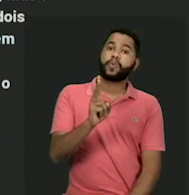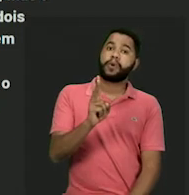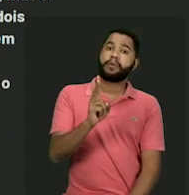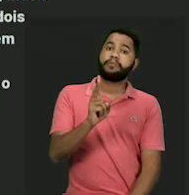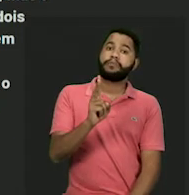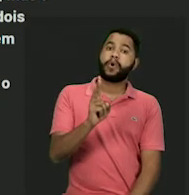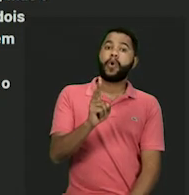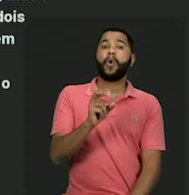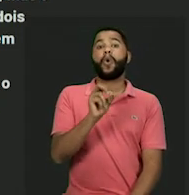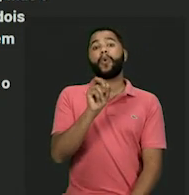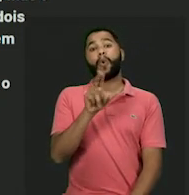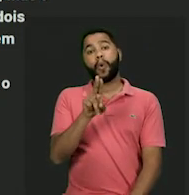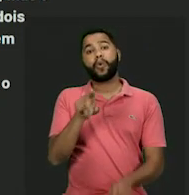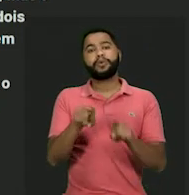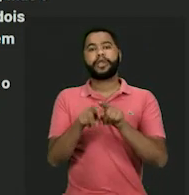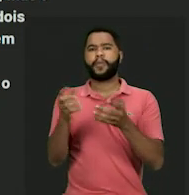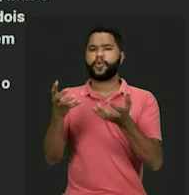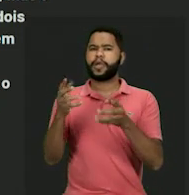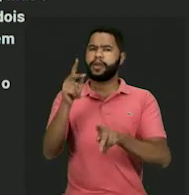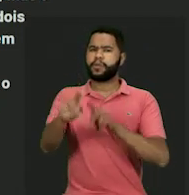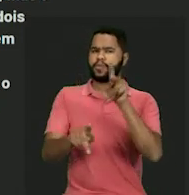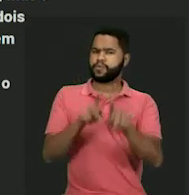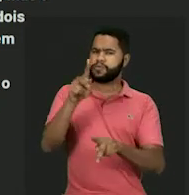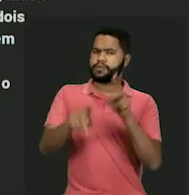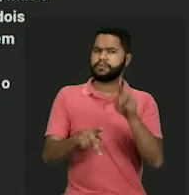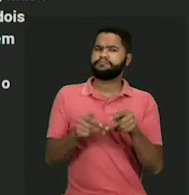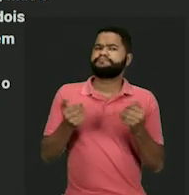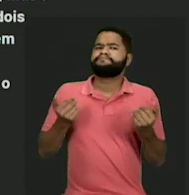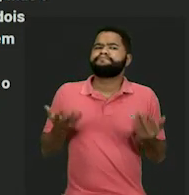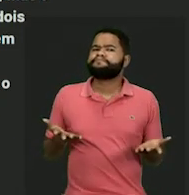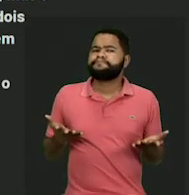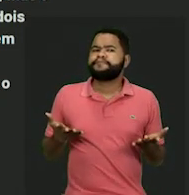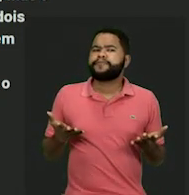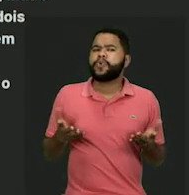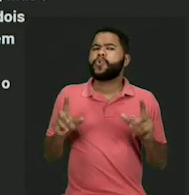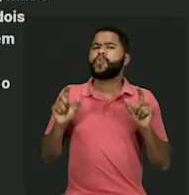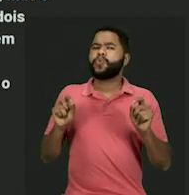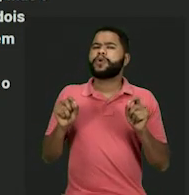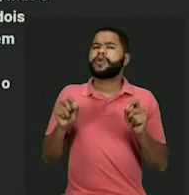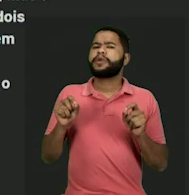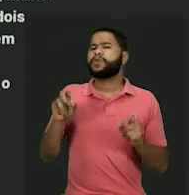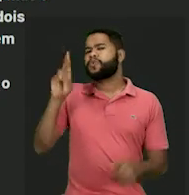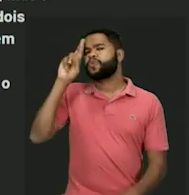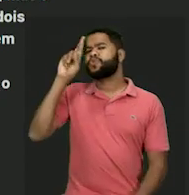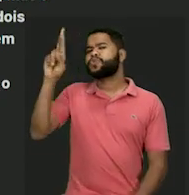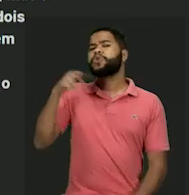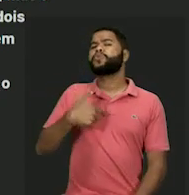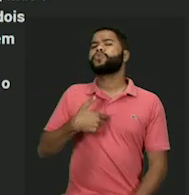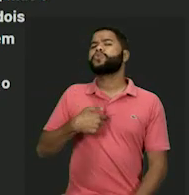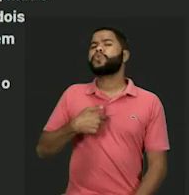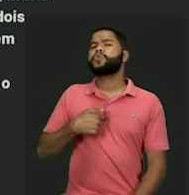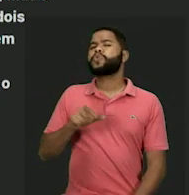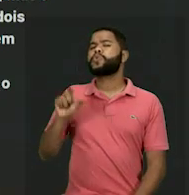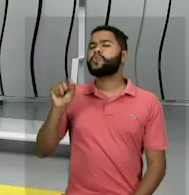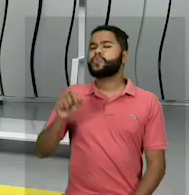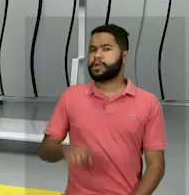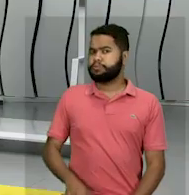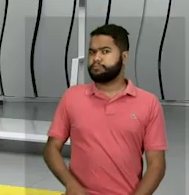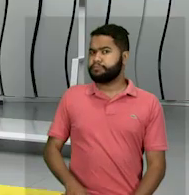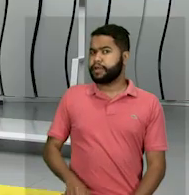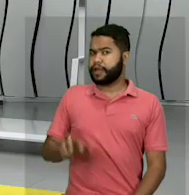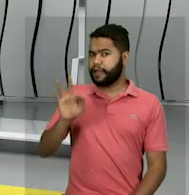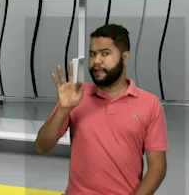posições e o queremos popular. Afinal, o que é que o senhor Getúlio Vargas é? É